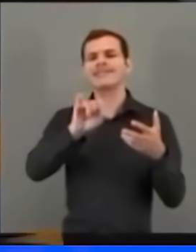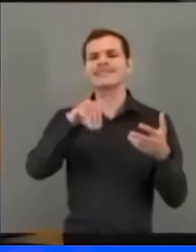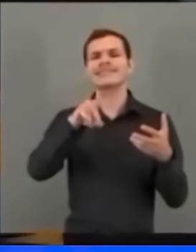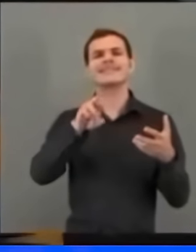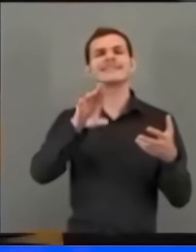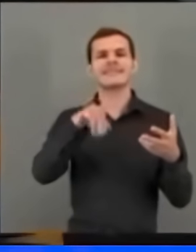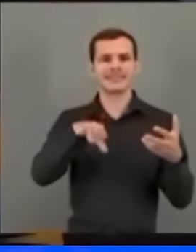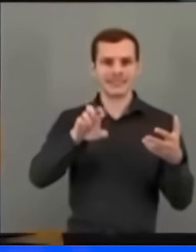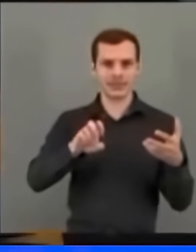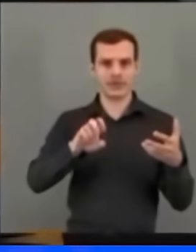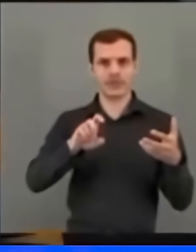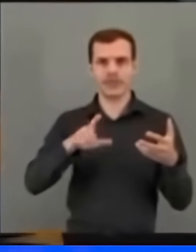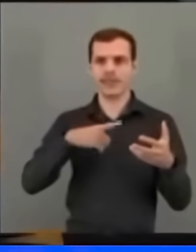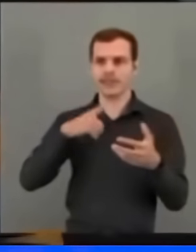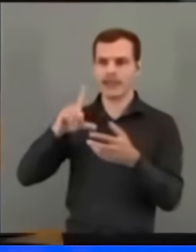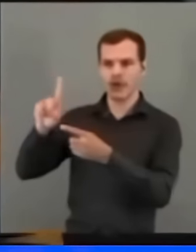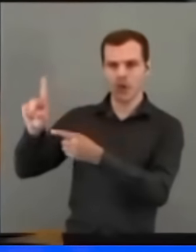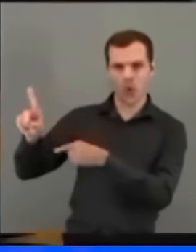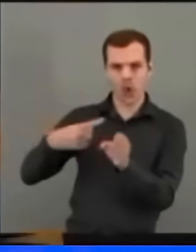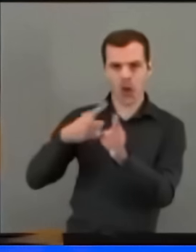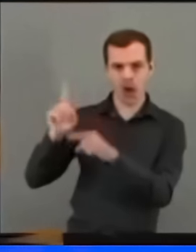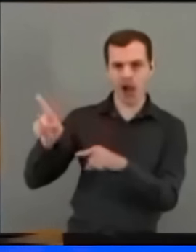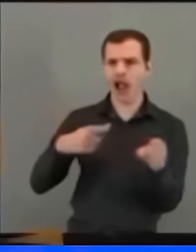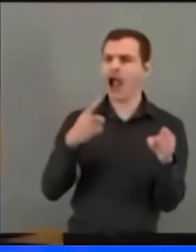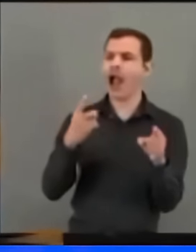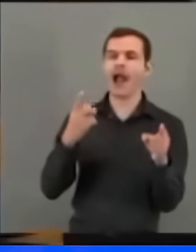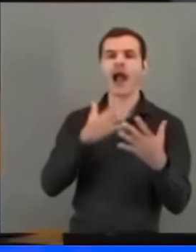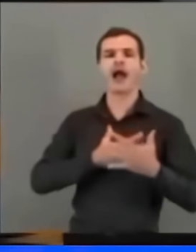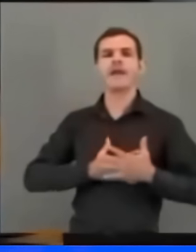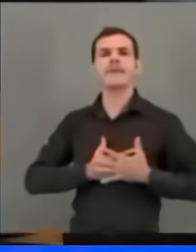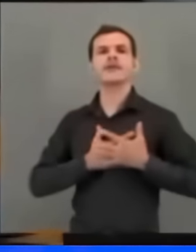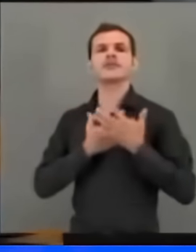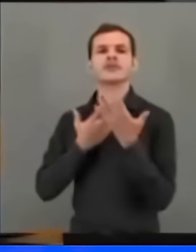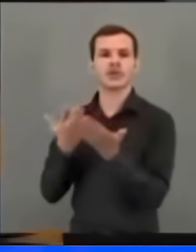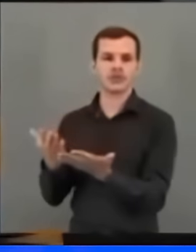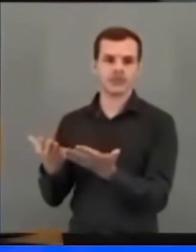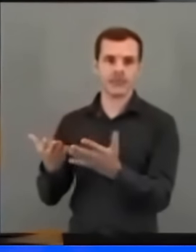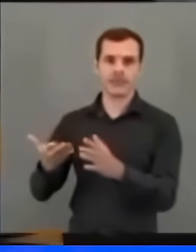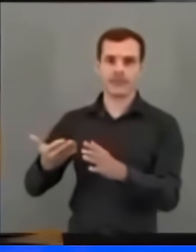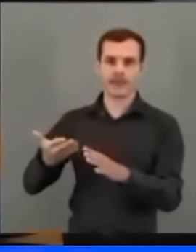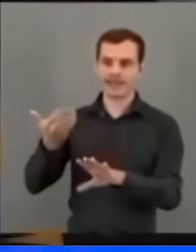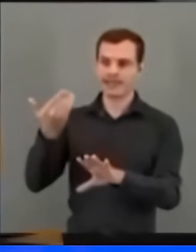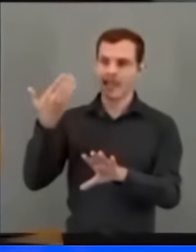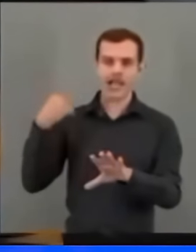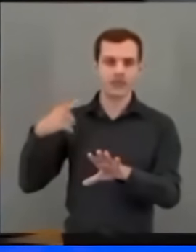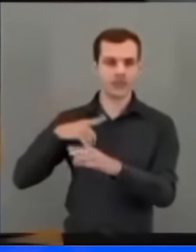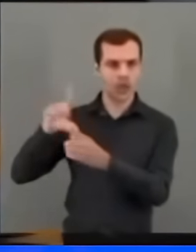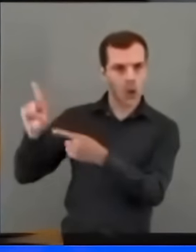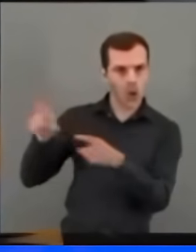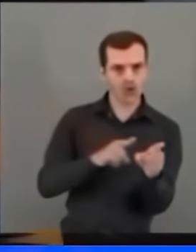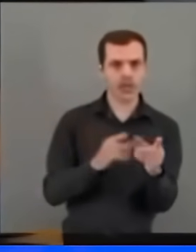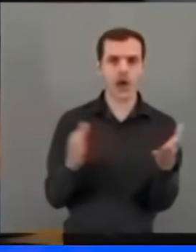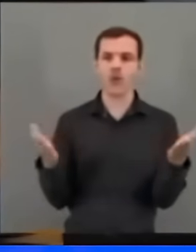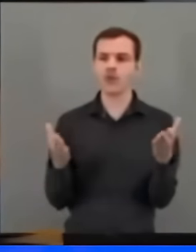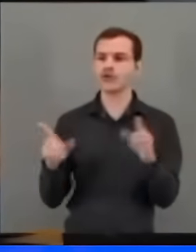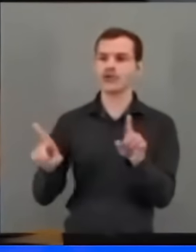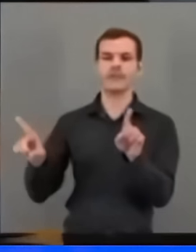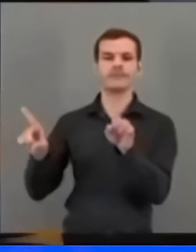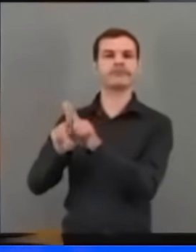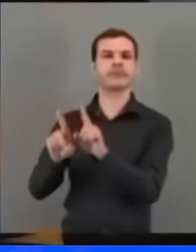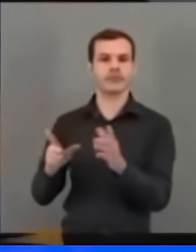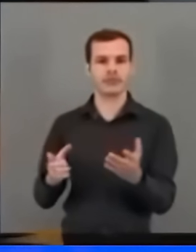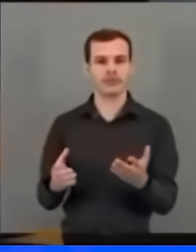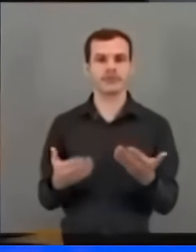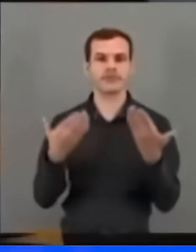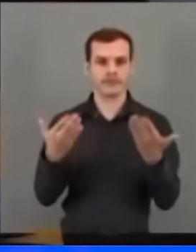seus algozes, né? Ontem era algoz, hoje é parça. E o que é que diz aqui o Provérbios 26, senador Magno